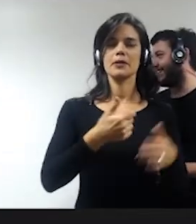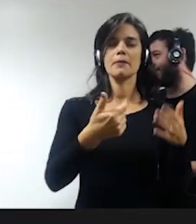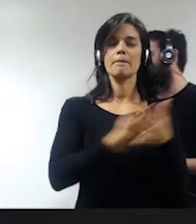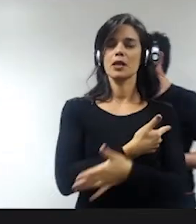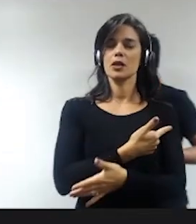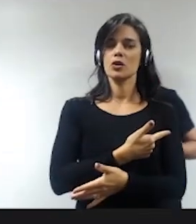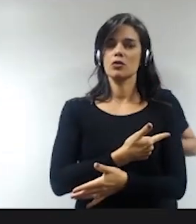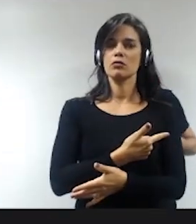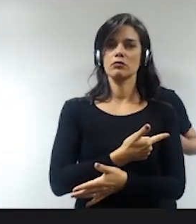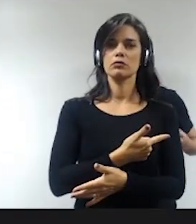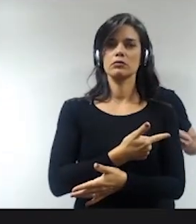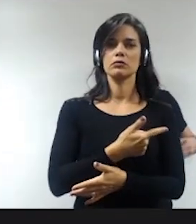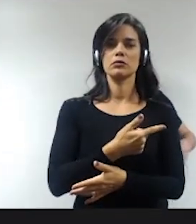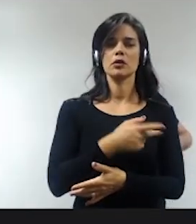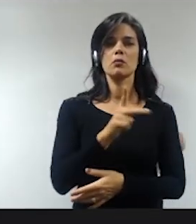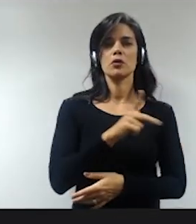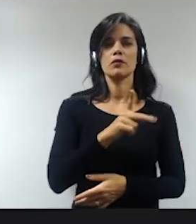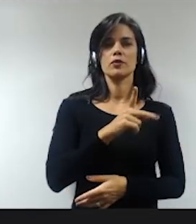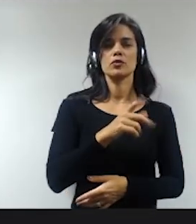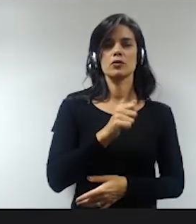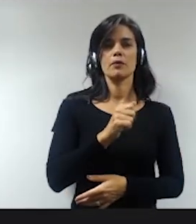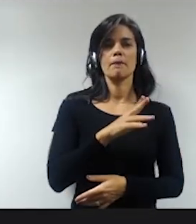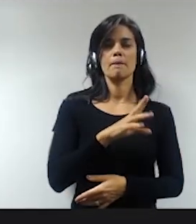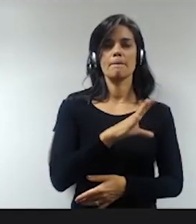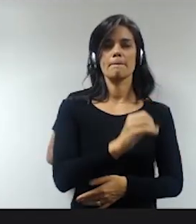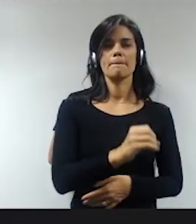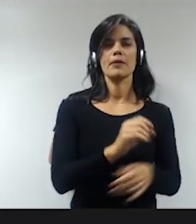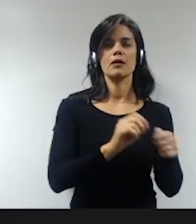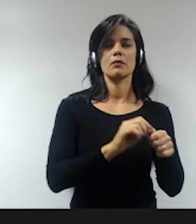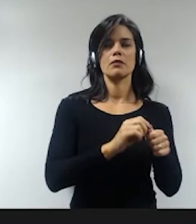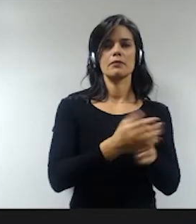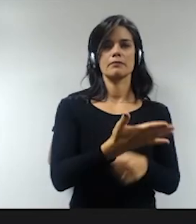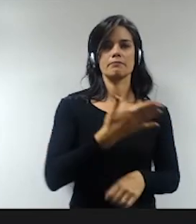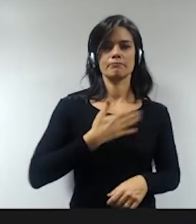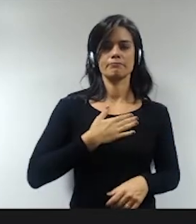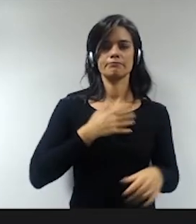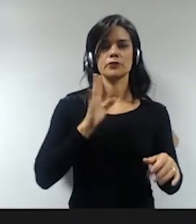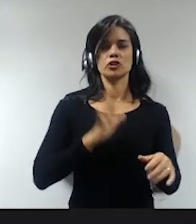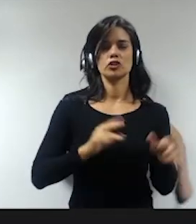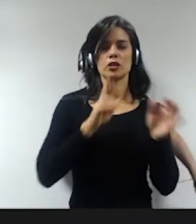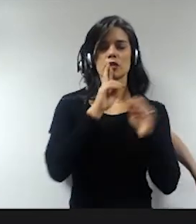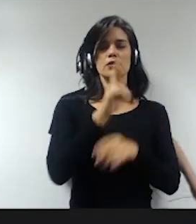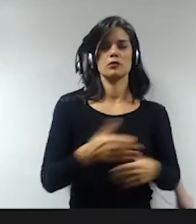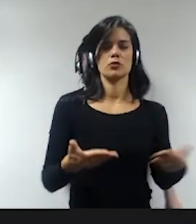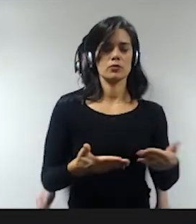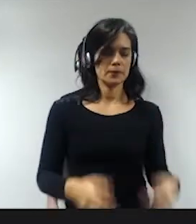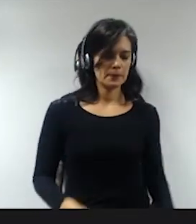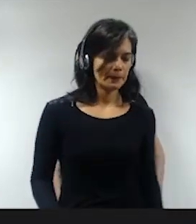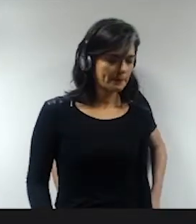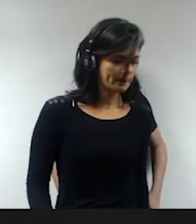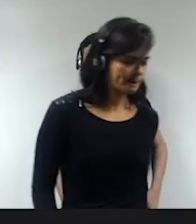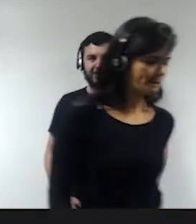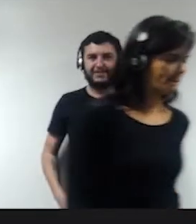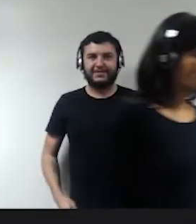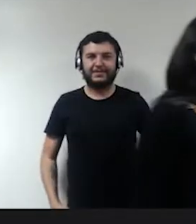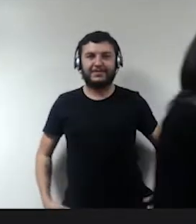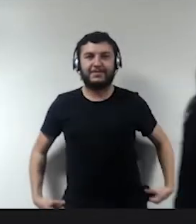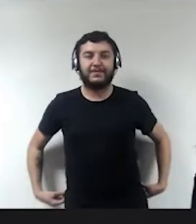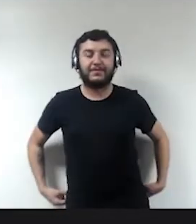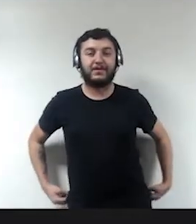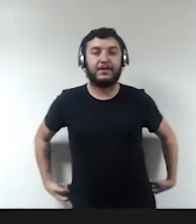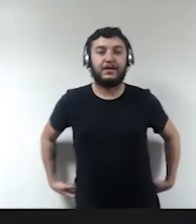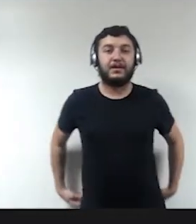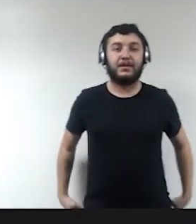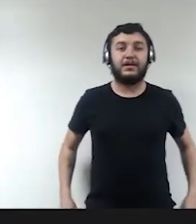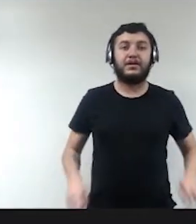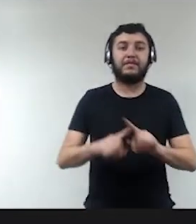questionamento feito pelo Pablo, no seguinte sentido: em que momento a